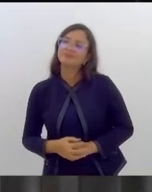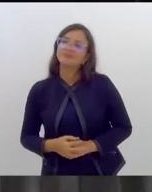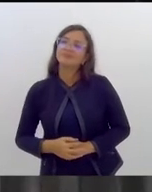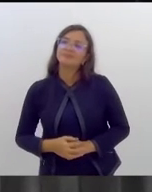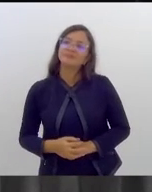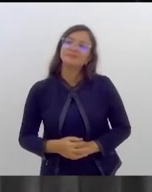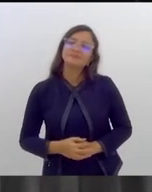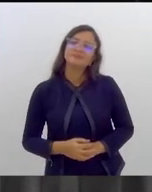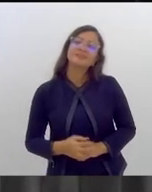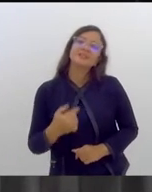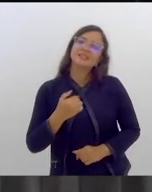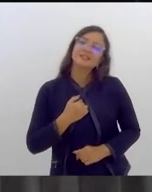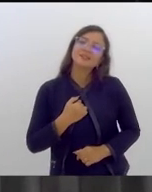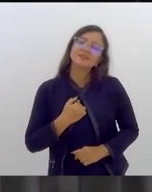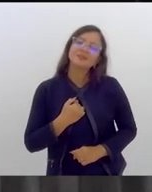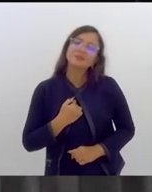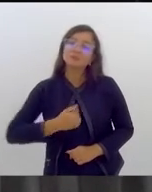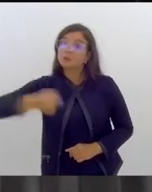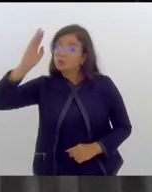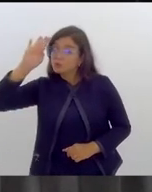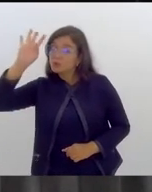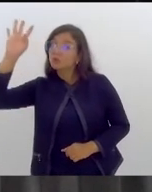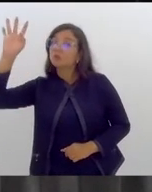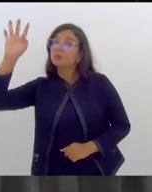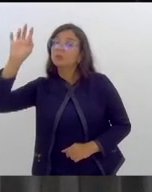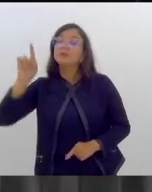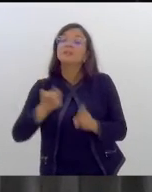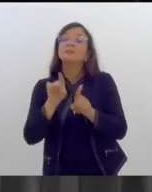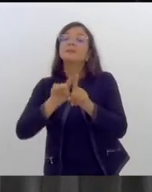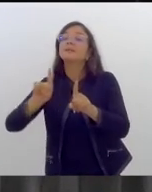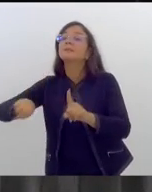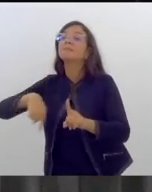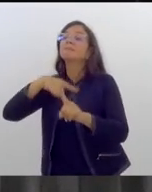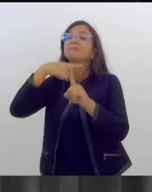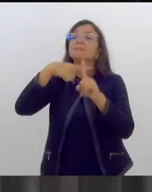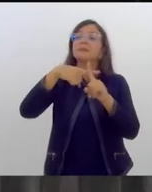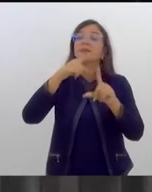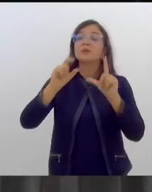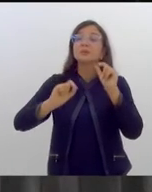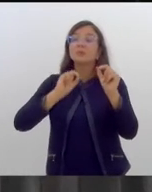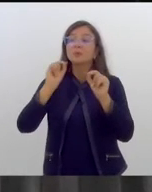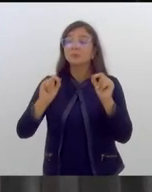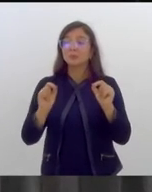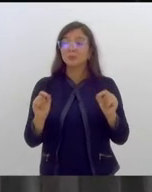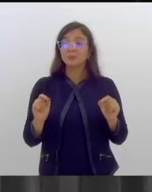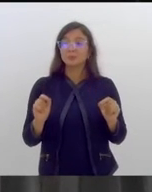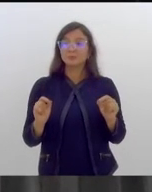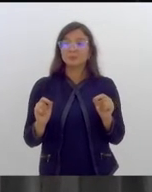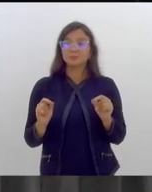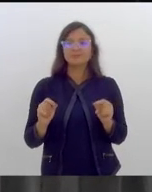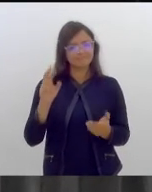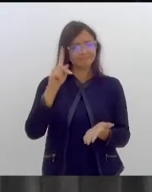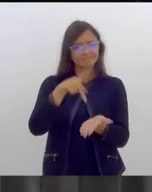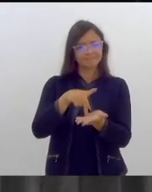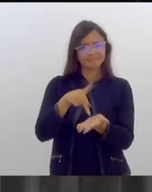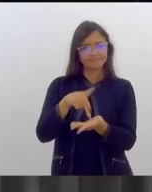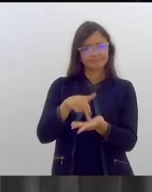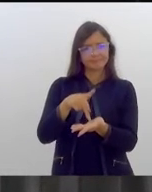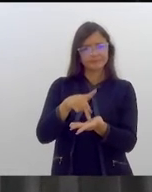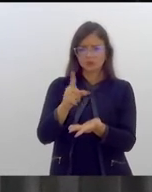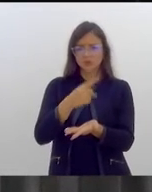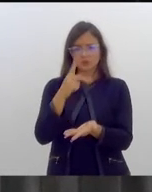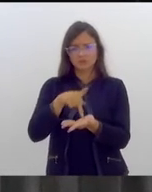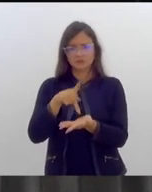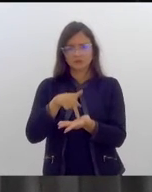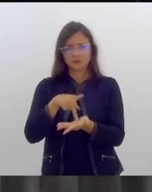trago além do sonho no meu mamão também Cabe a realidade que nós vivemos